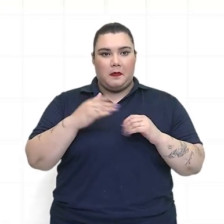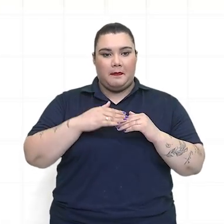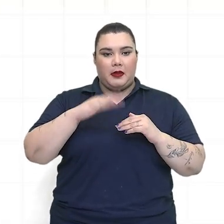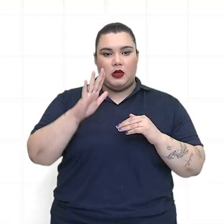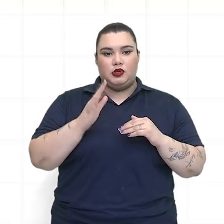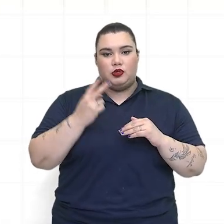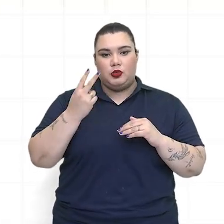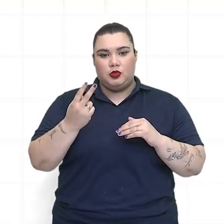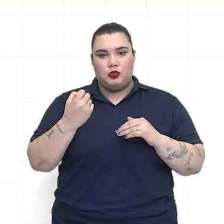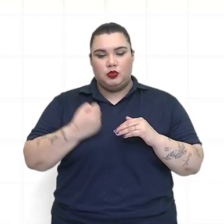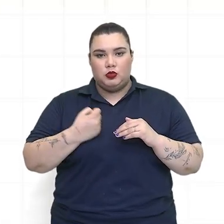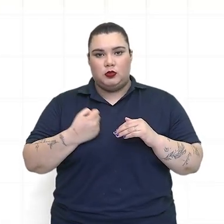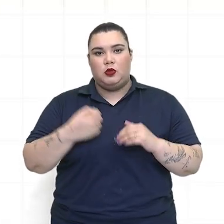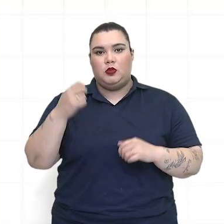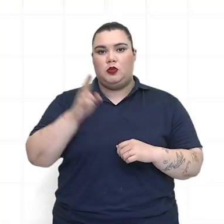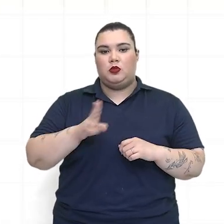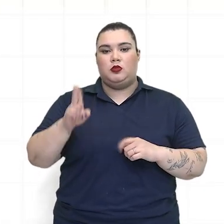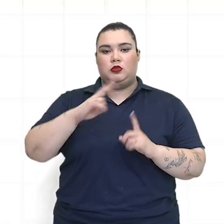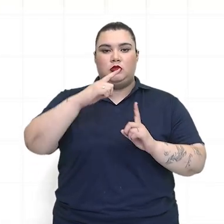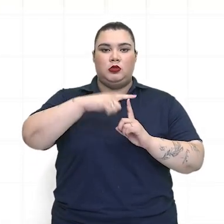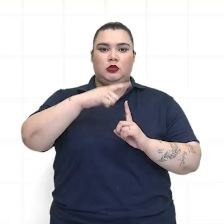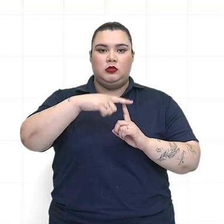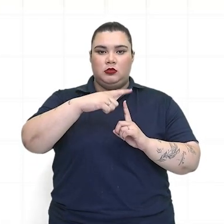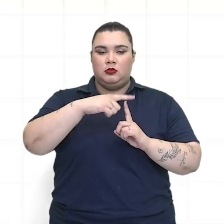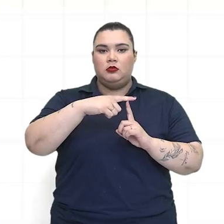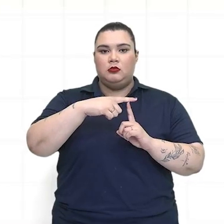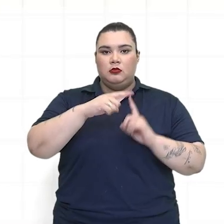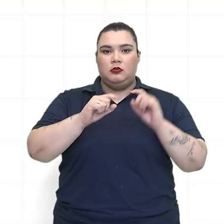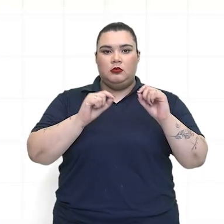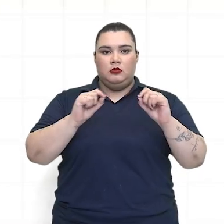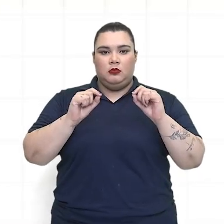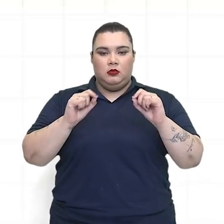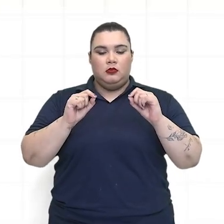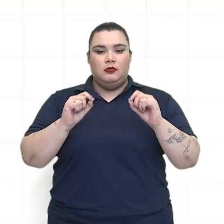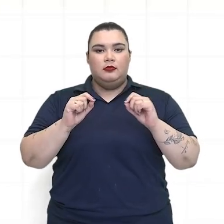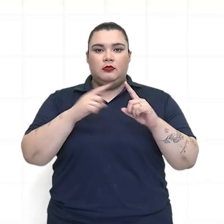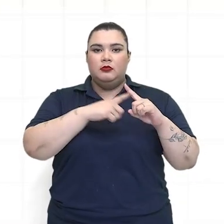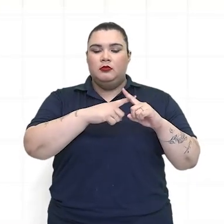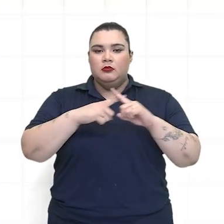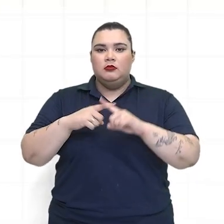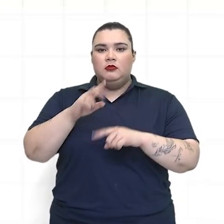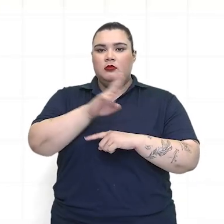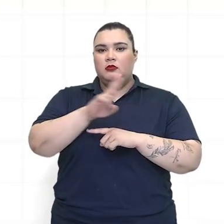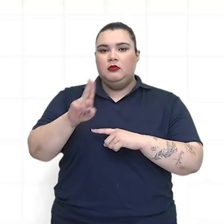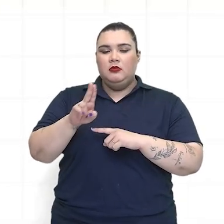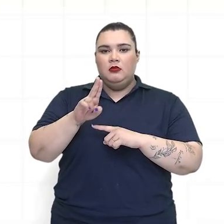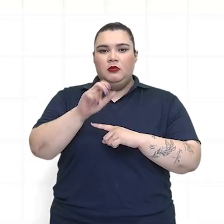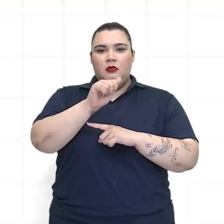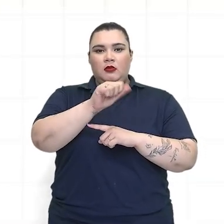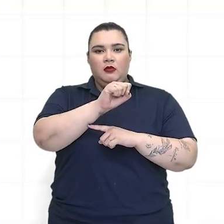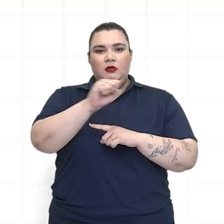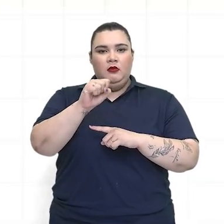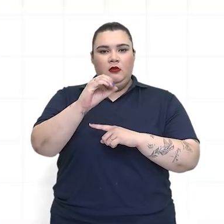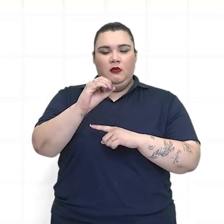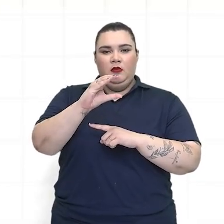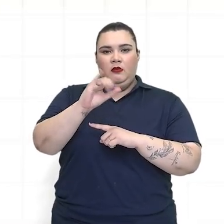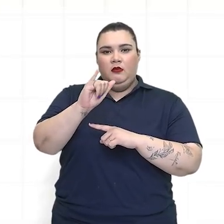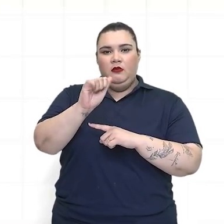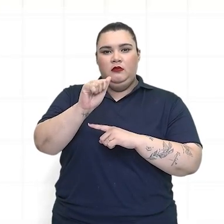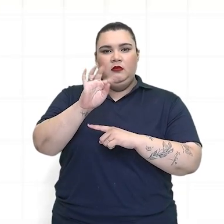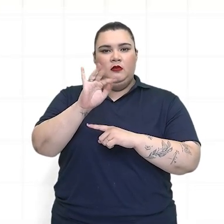2 fatores, utiliza-se uma propriedade, né, da multiplicação chamada propriedade associativa também,